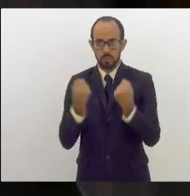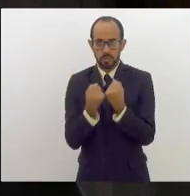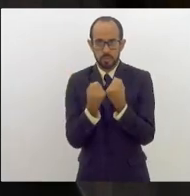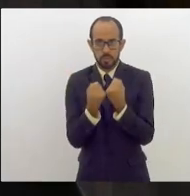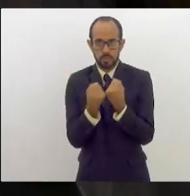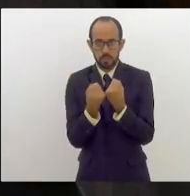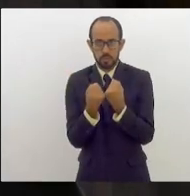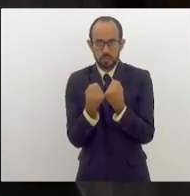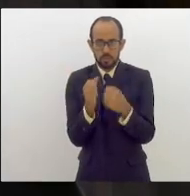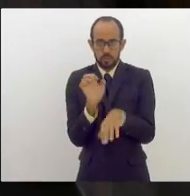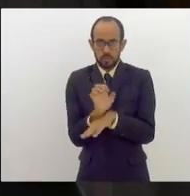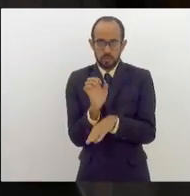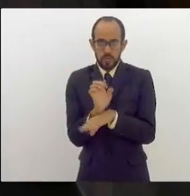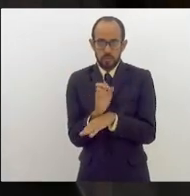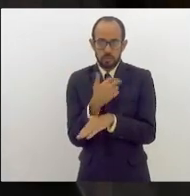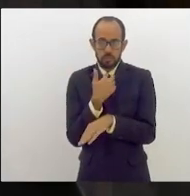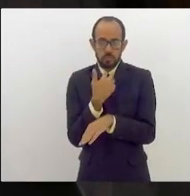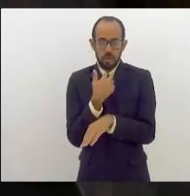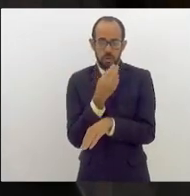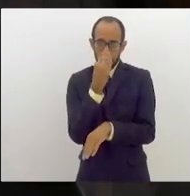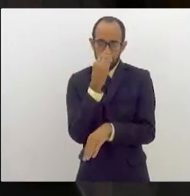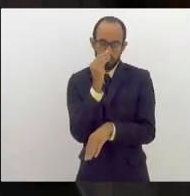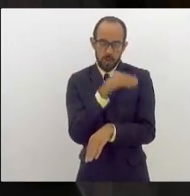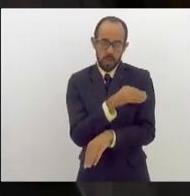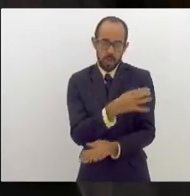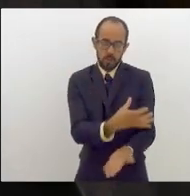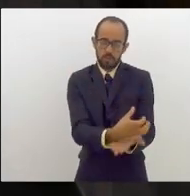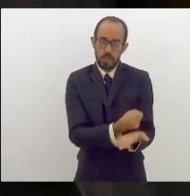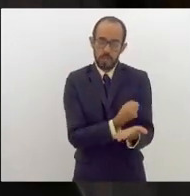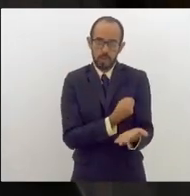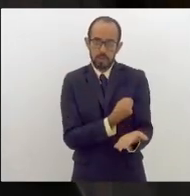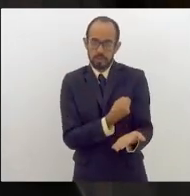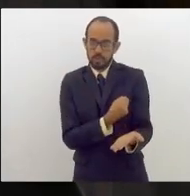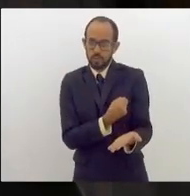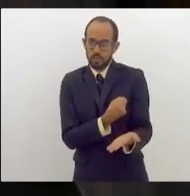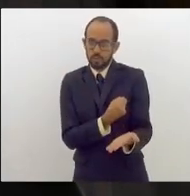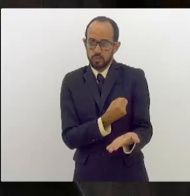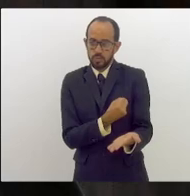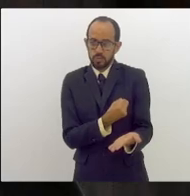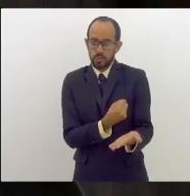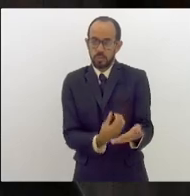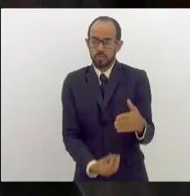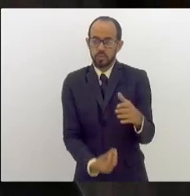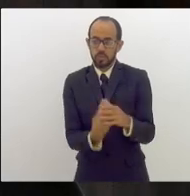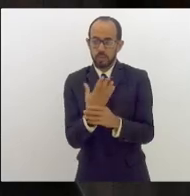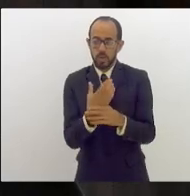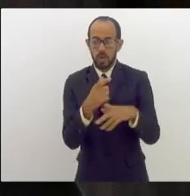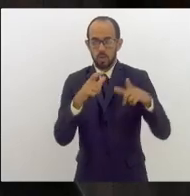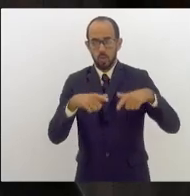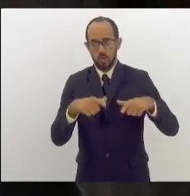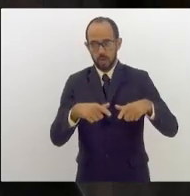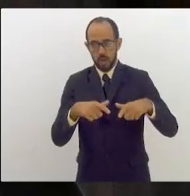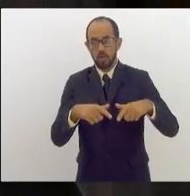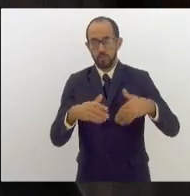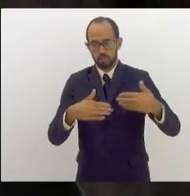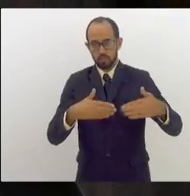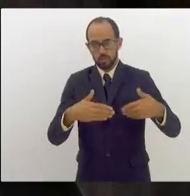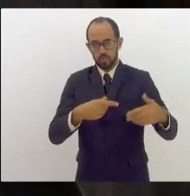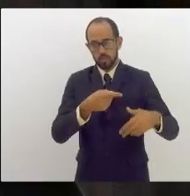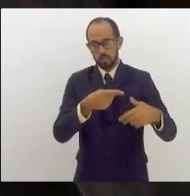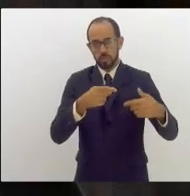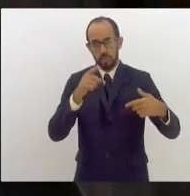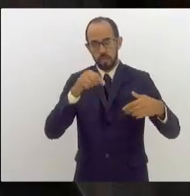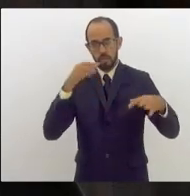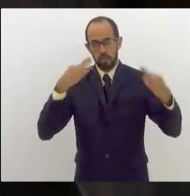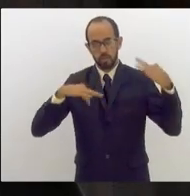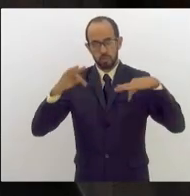estado não pode abrir mão de receita não pode abrir mão de dar um fim produtivo aquela localidade que tem a ver com o